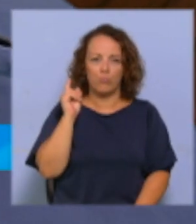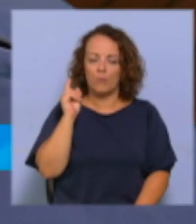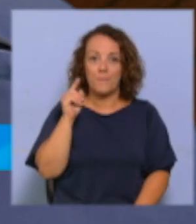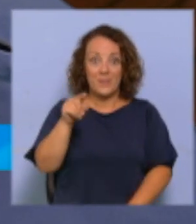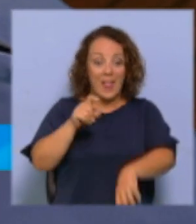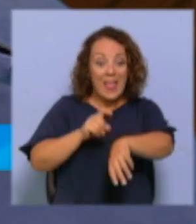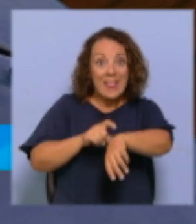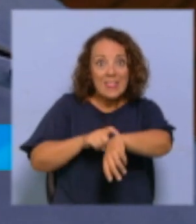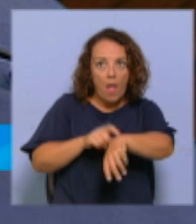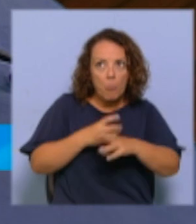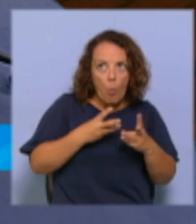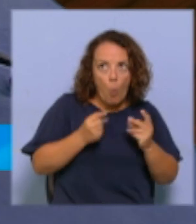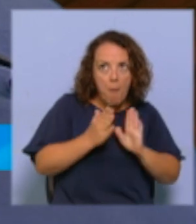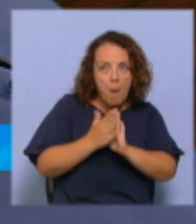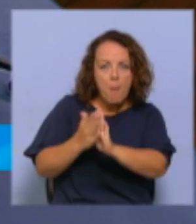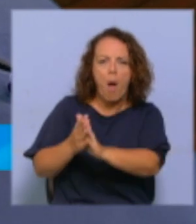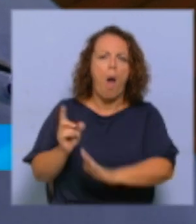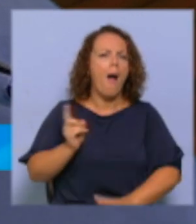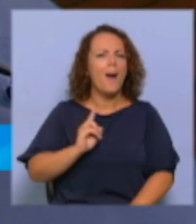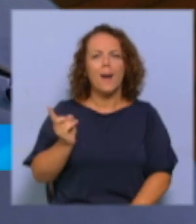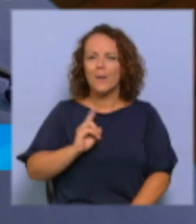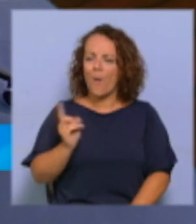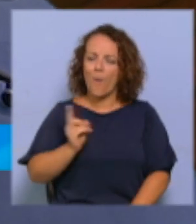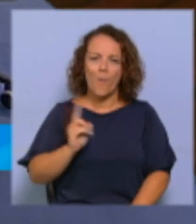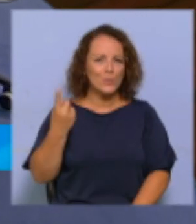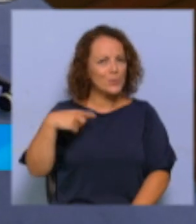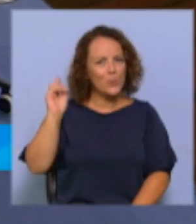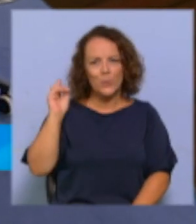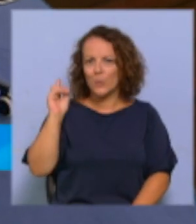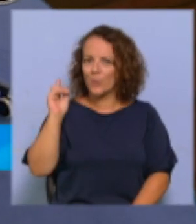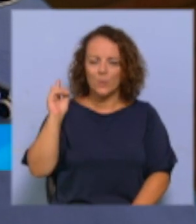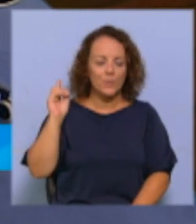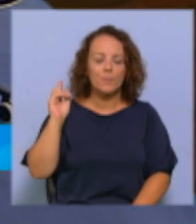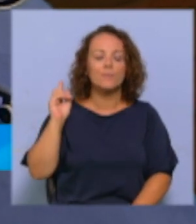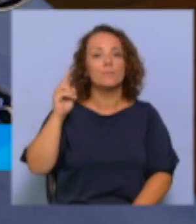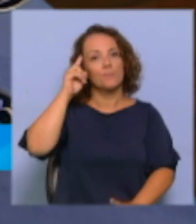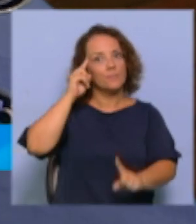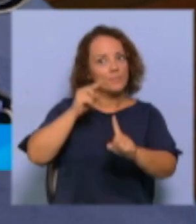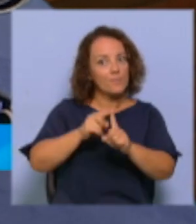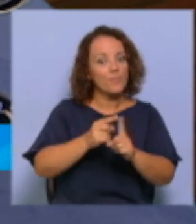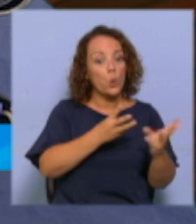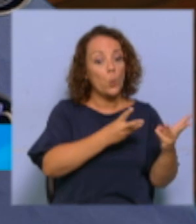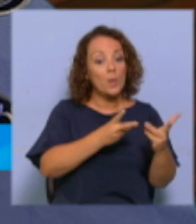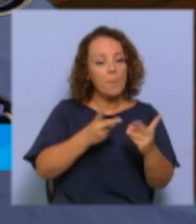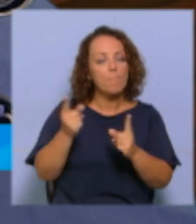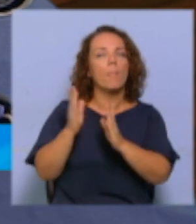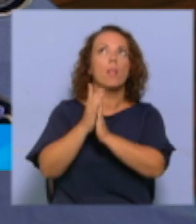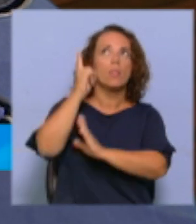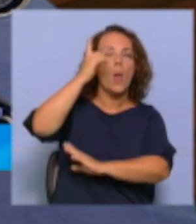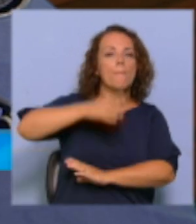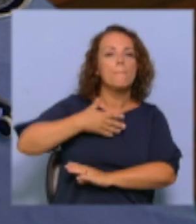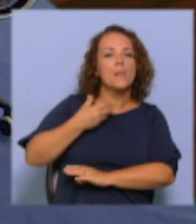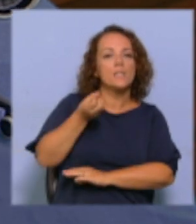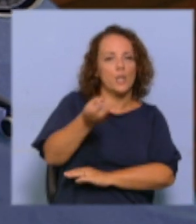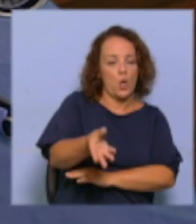tempo. É contabilizado, essencialmente, em termos de misericórdia de Deus. Esta parábola, para